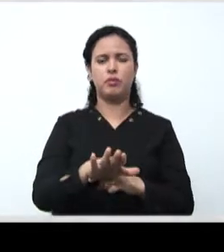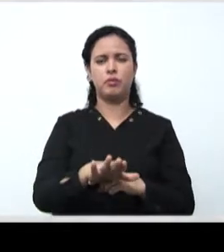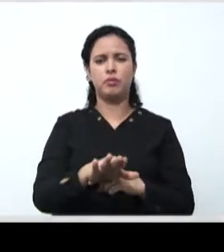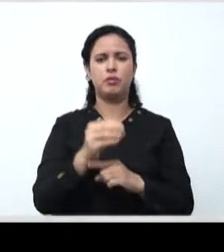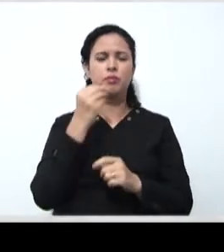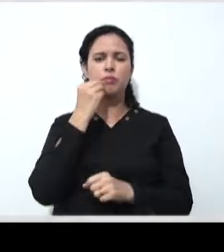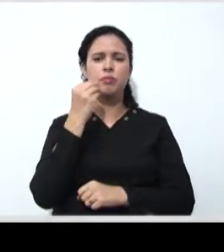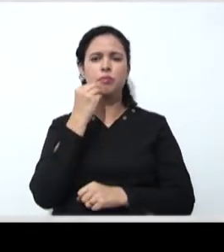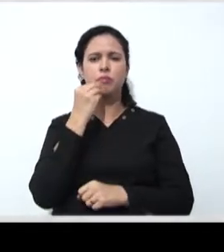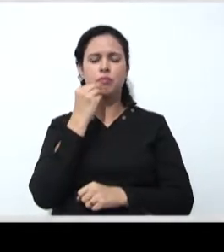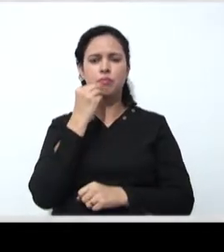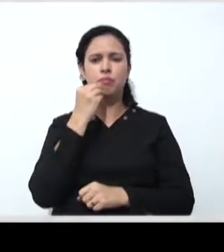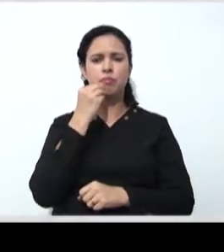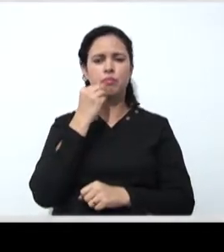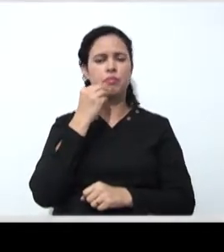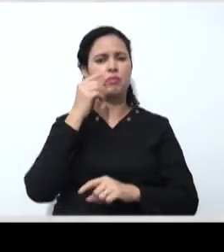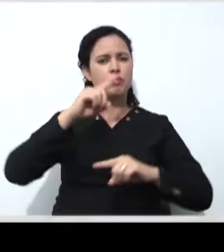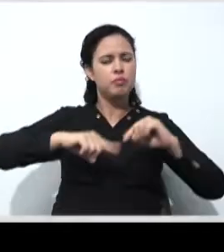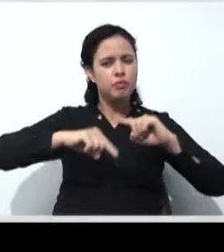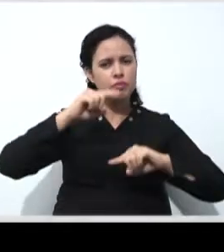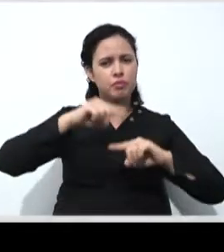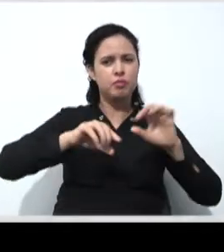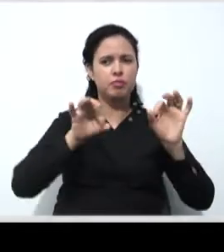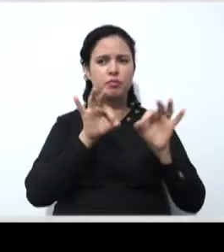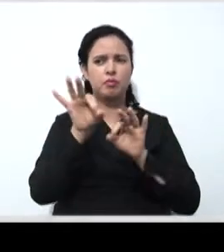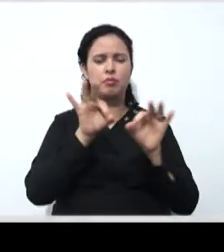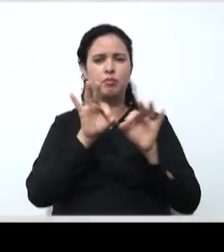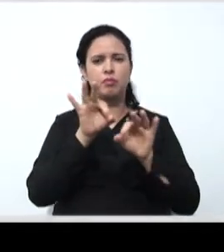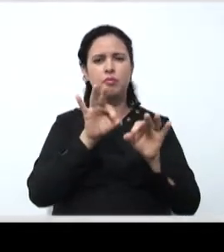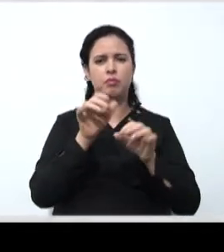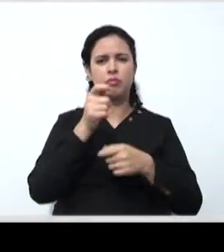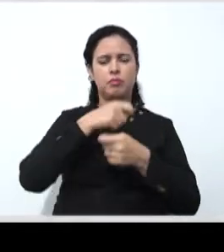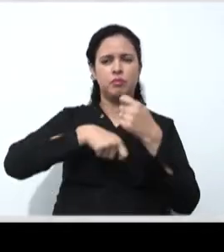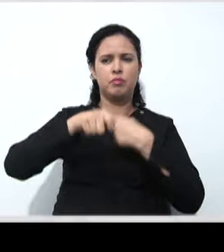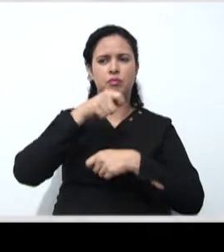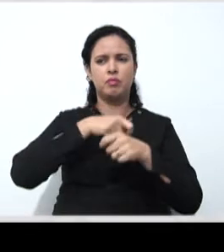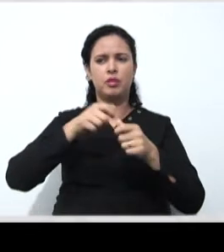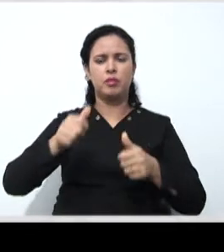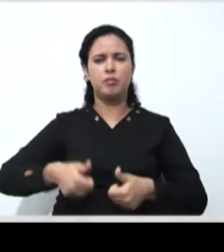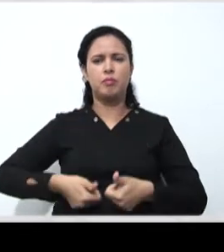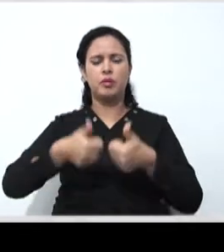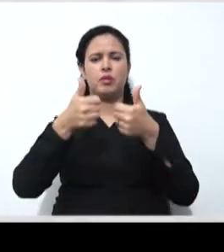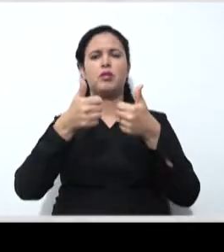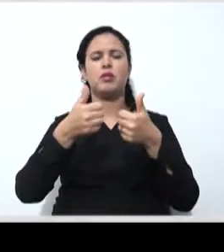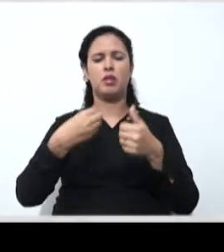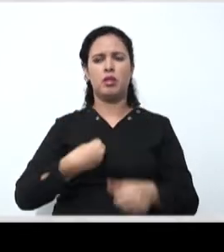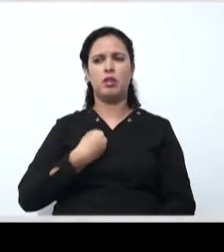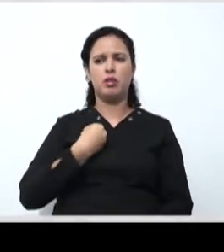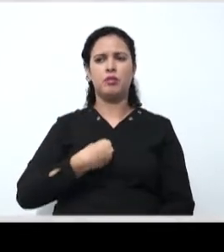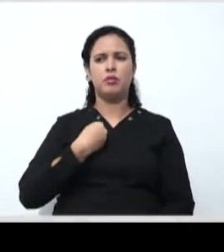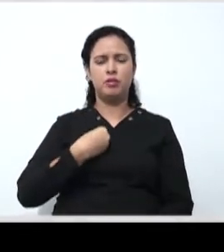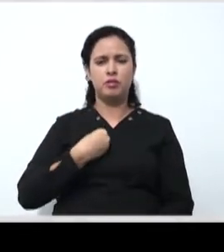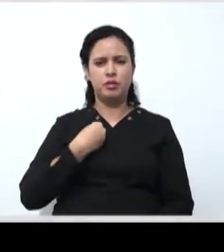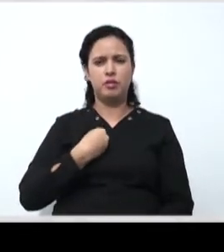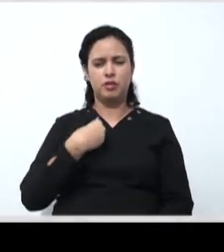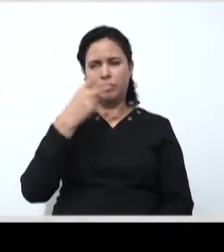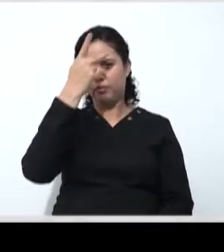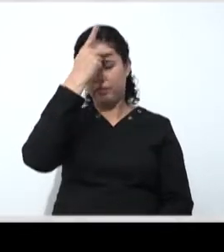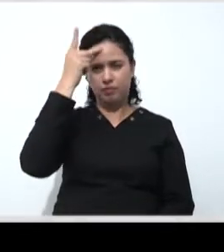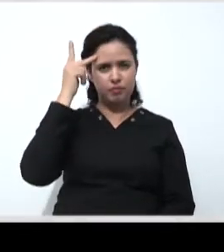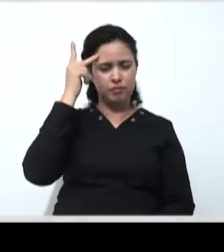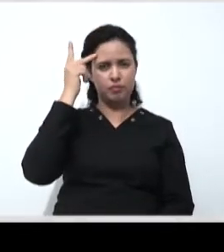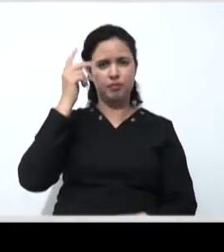proporcionar ferramentas para o planejamento de negócio e contribuir para melhorar a vida das